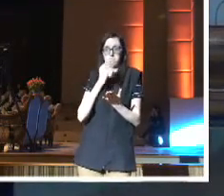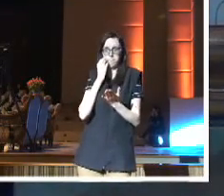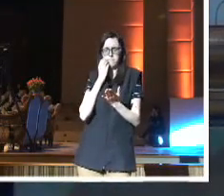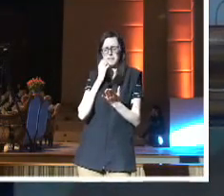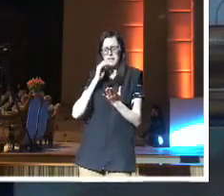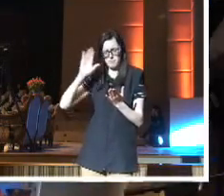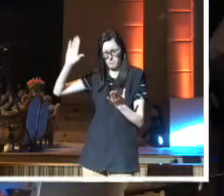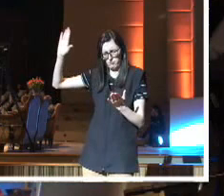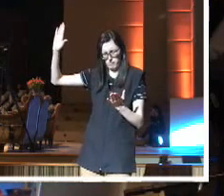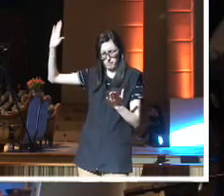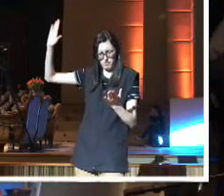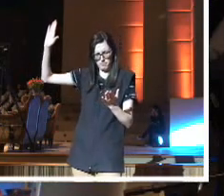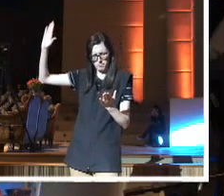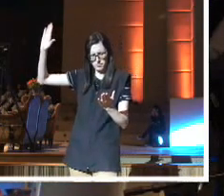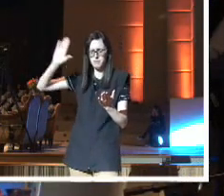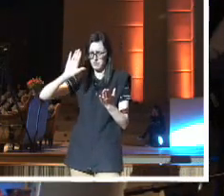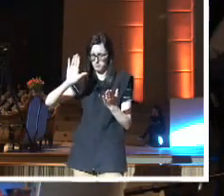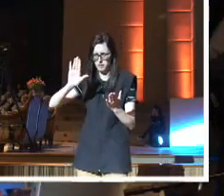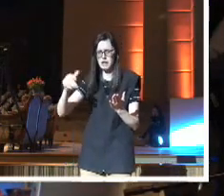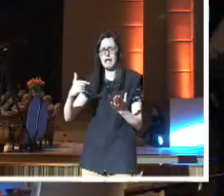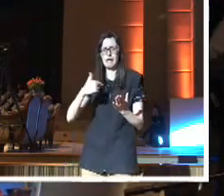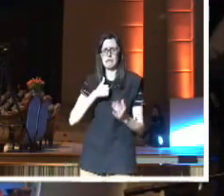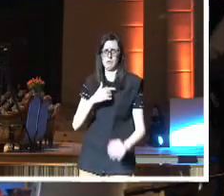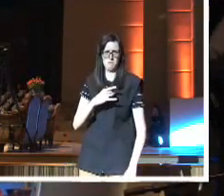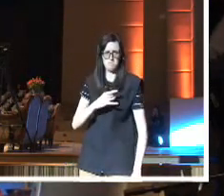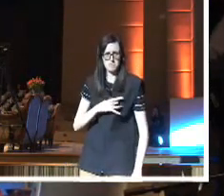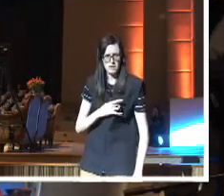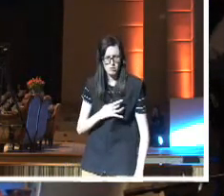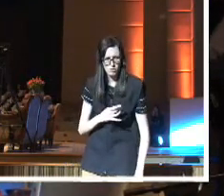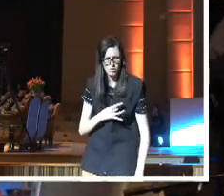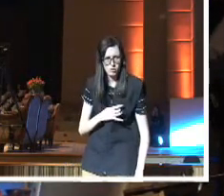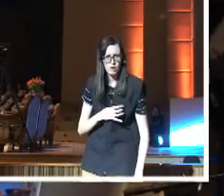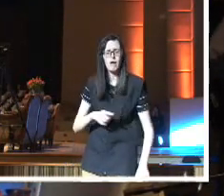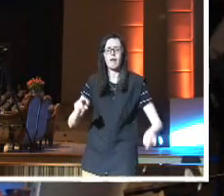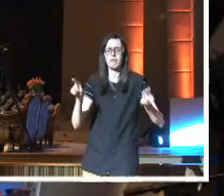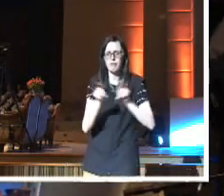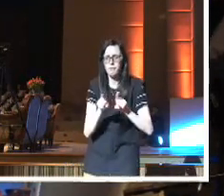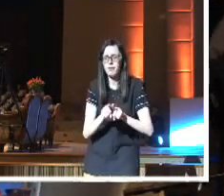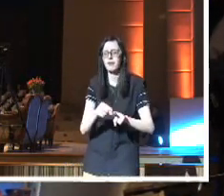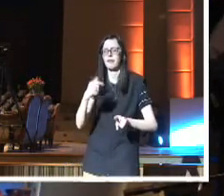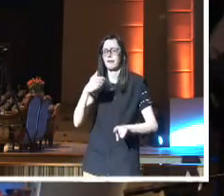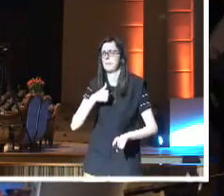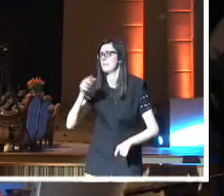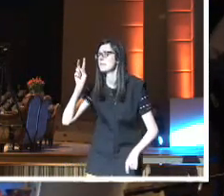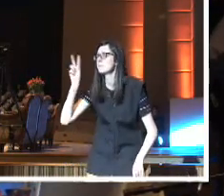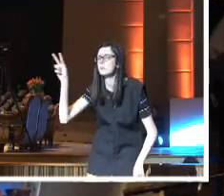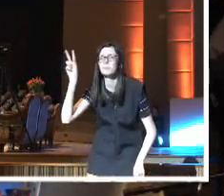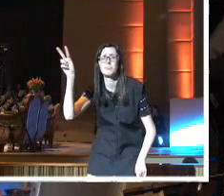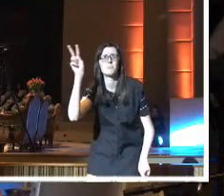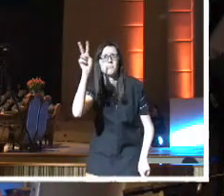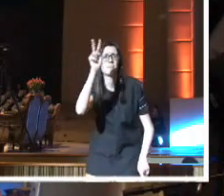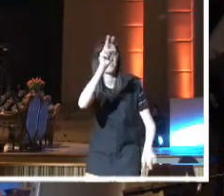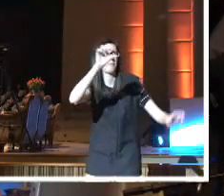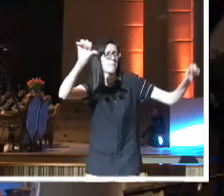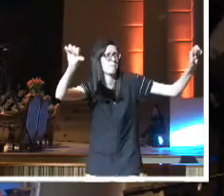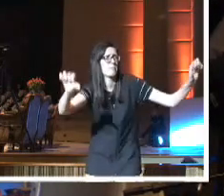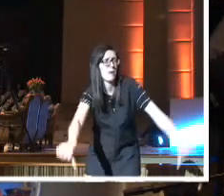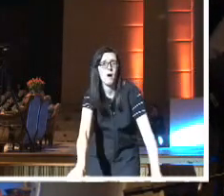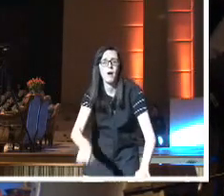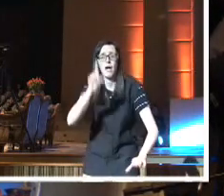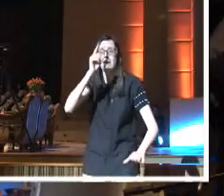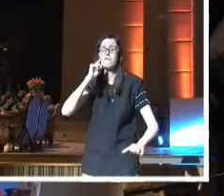espera um pouquinho, eu estou morrendo de medo, eu estou olhando a realidade que está aqui, a realidade é